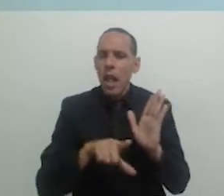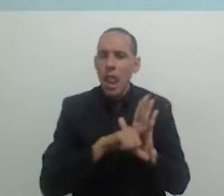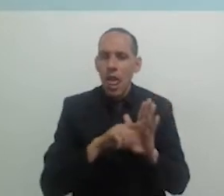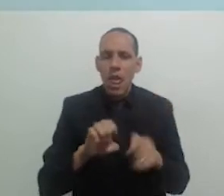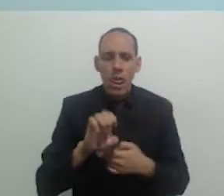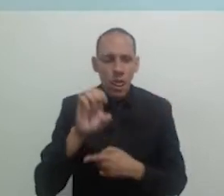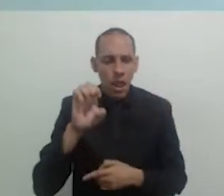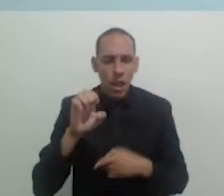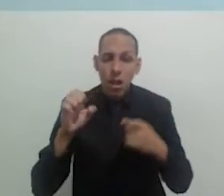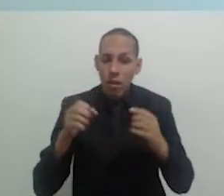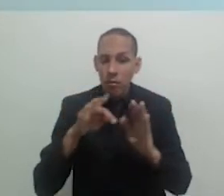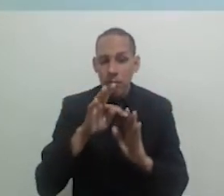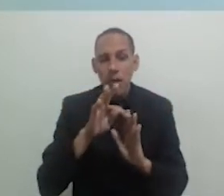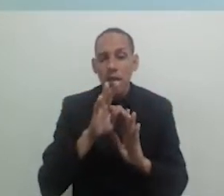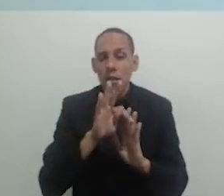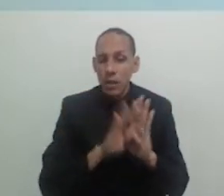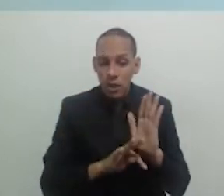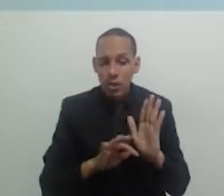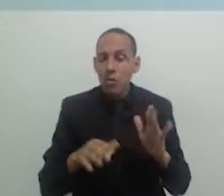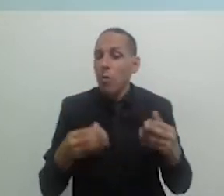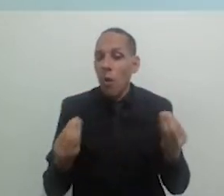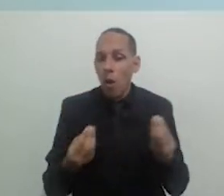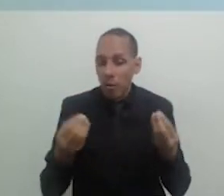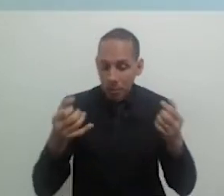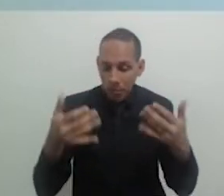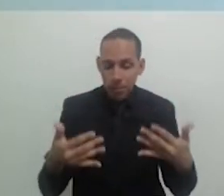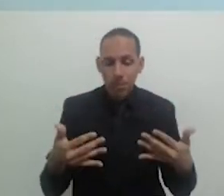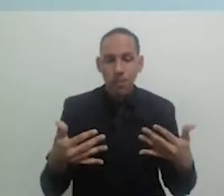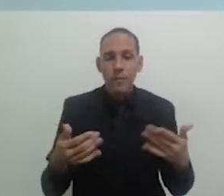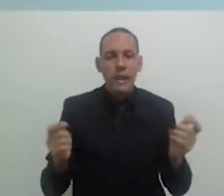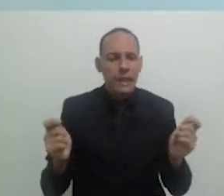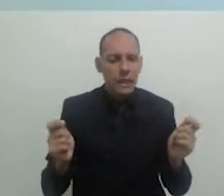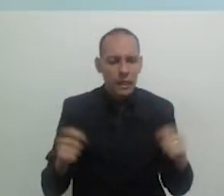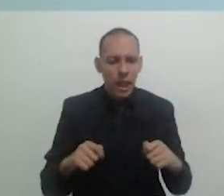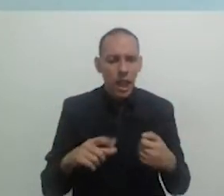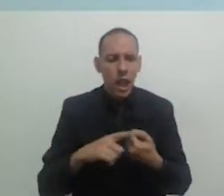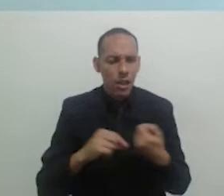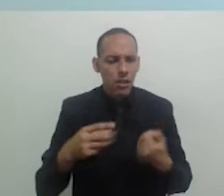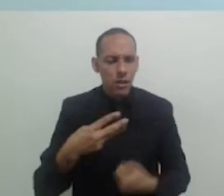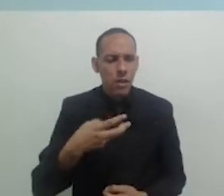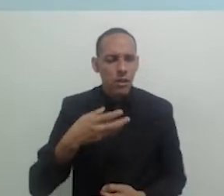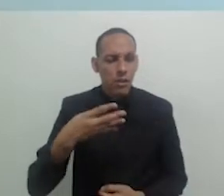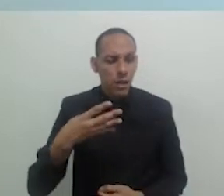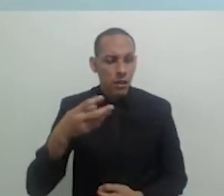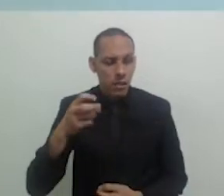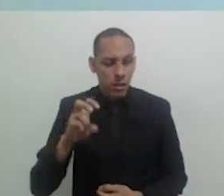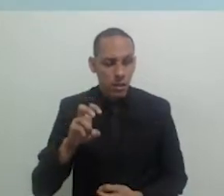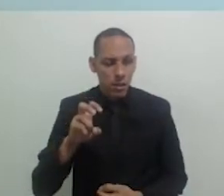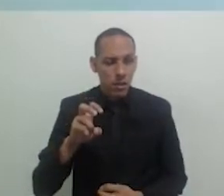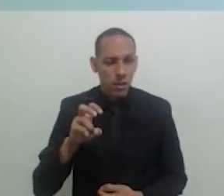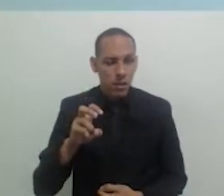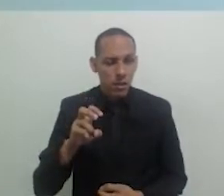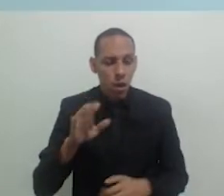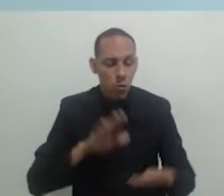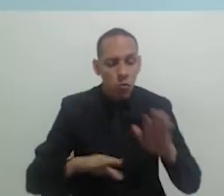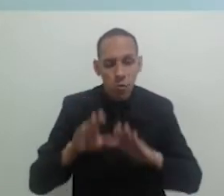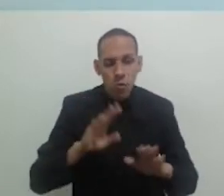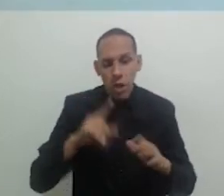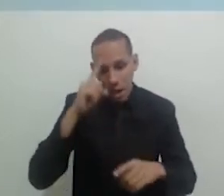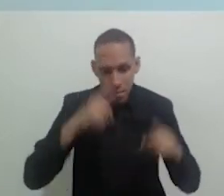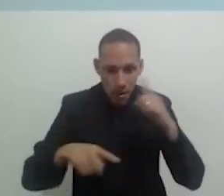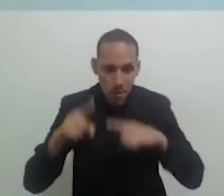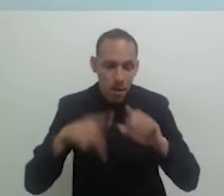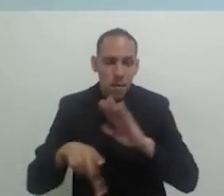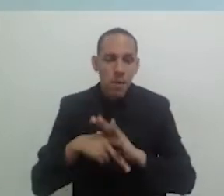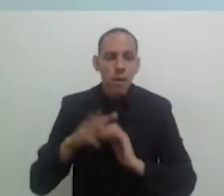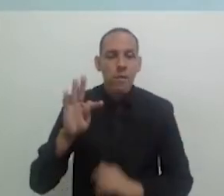redação, que é possível, o artigo 345, as medidas cautelares adotadas pelo Tribunal de Contas do Estado.